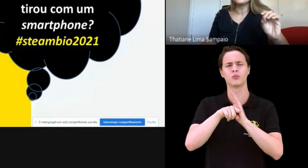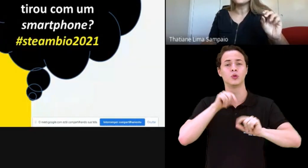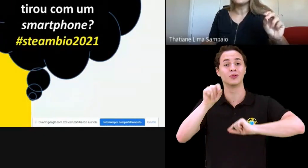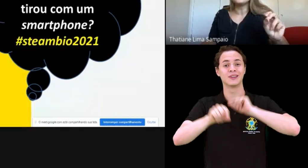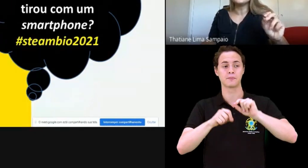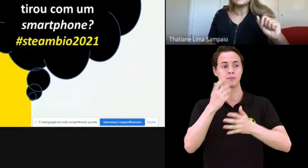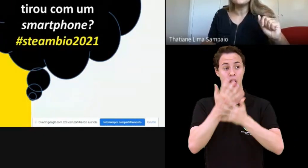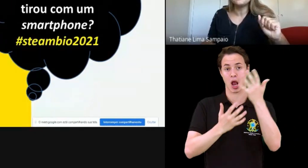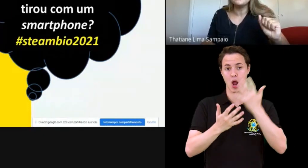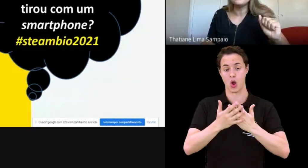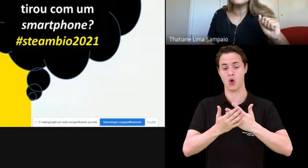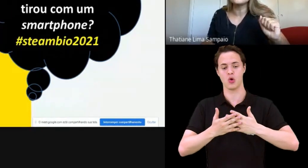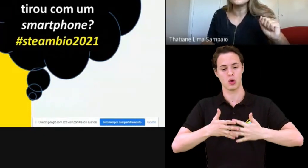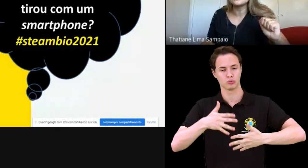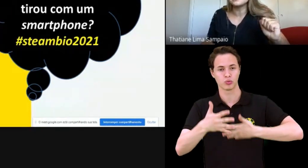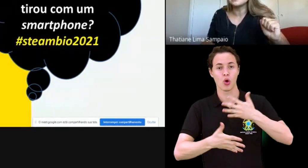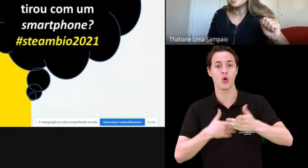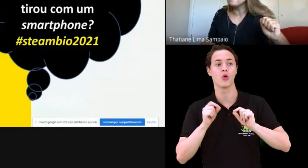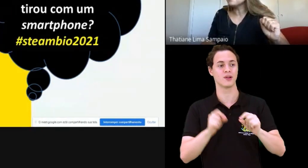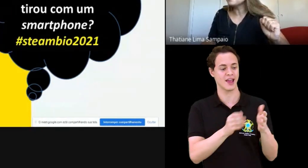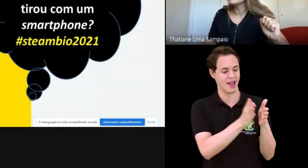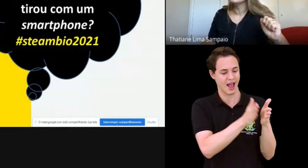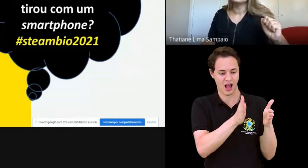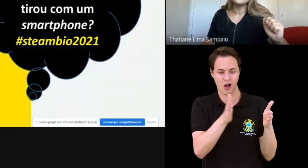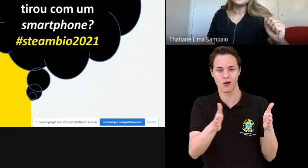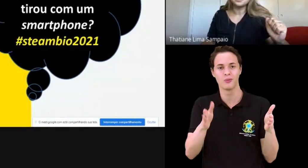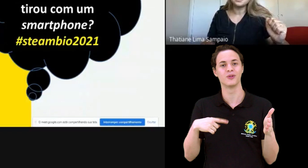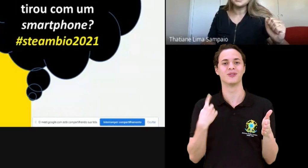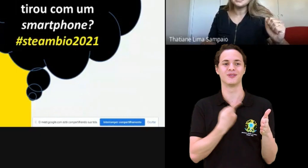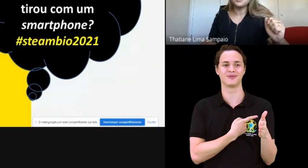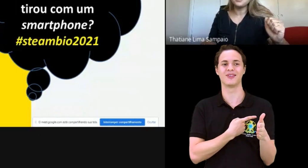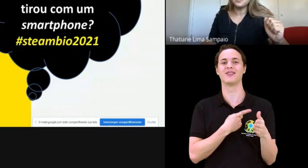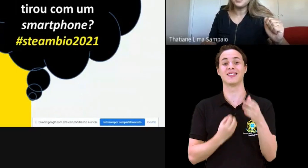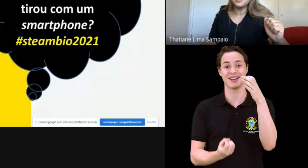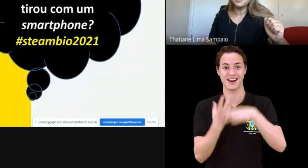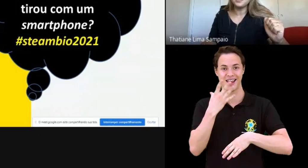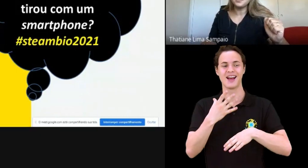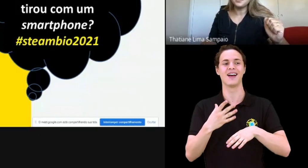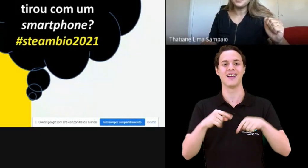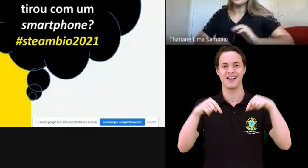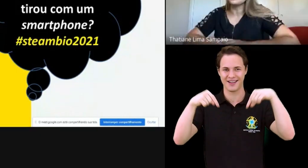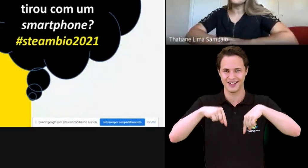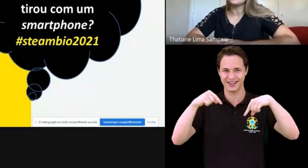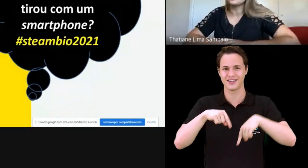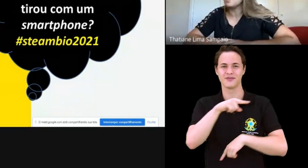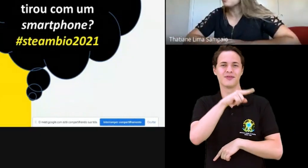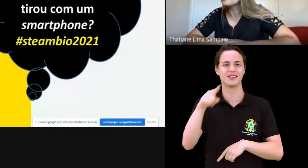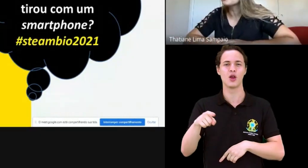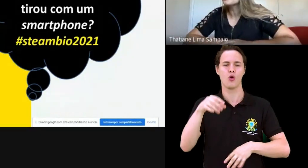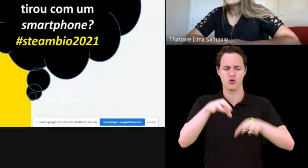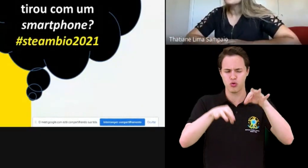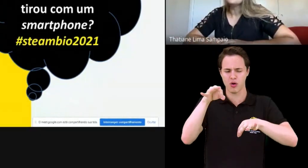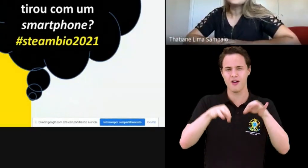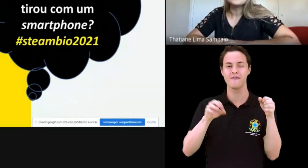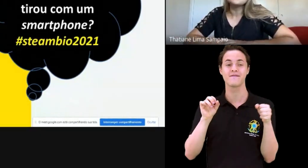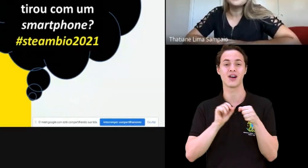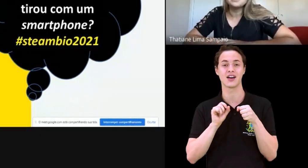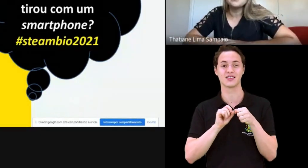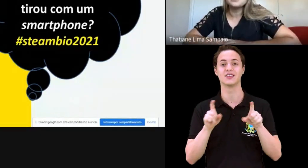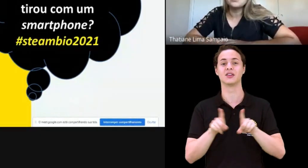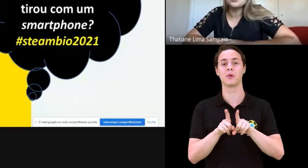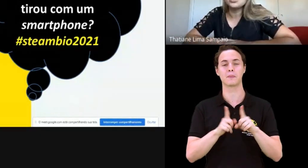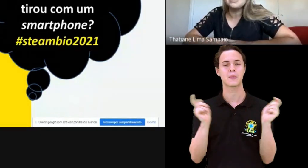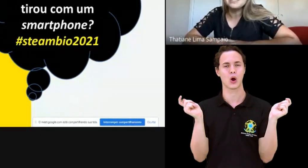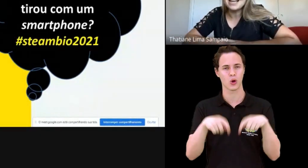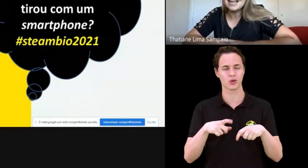mãos à obra, espalhe por aí, vão ser as nossas etapas que nós estamos desenvolvendo ao longo dos nossos percursos. E vocês